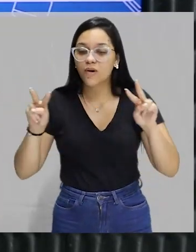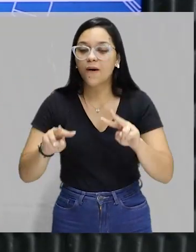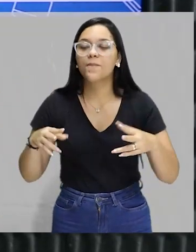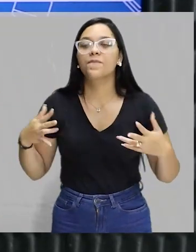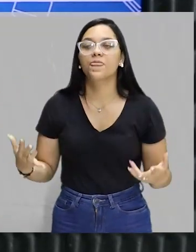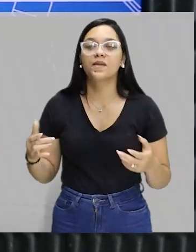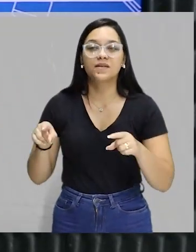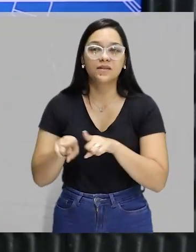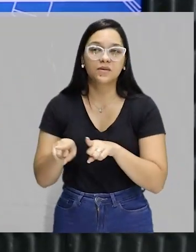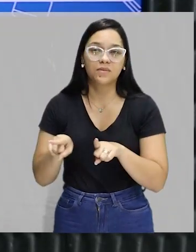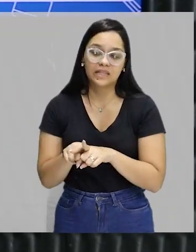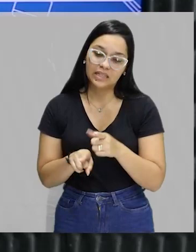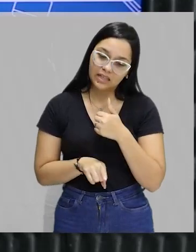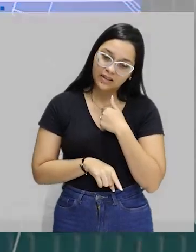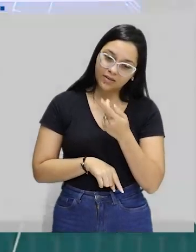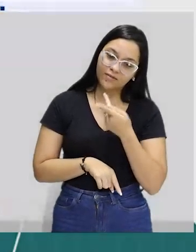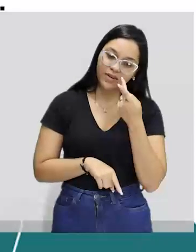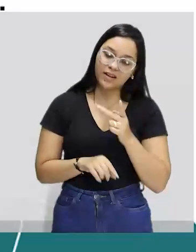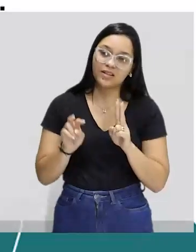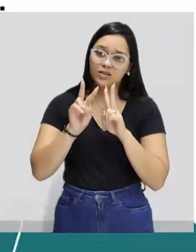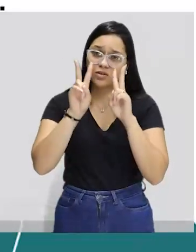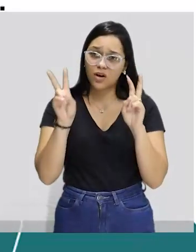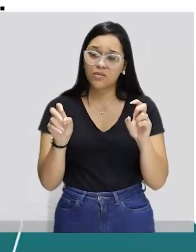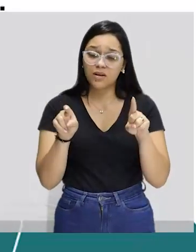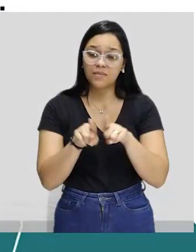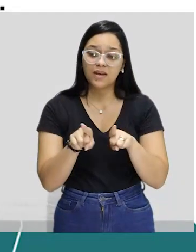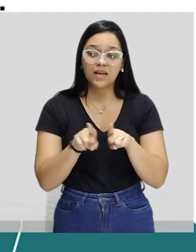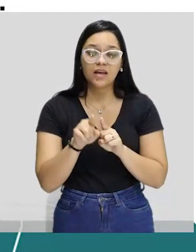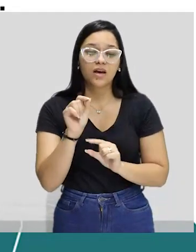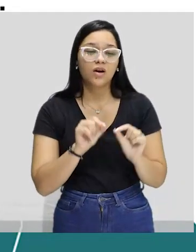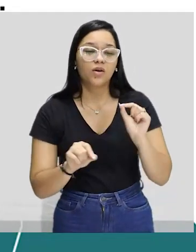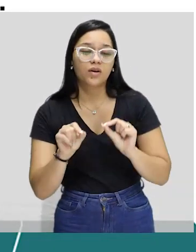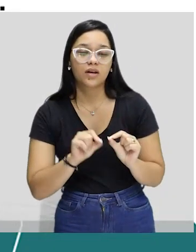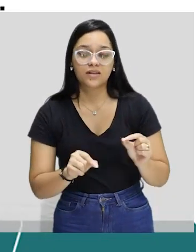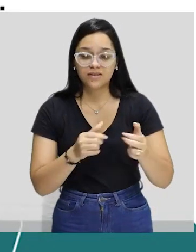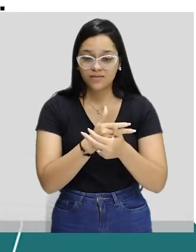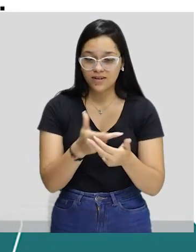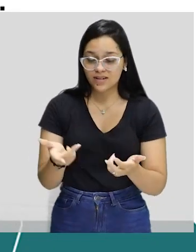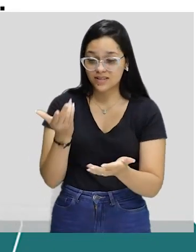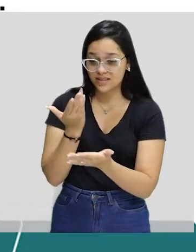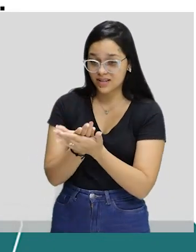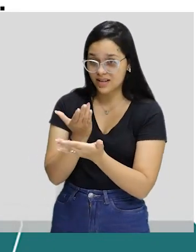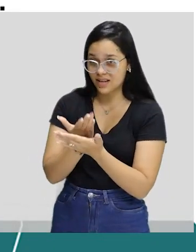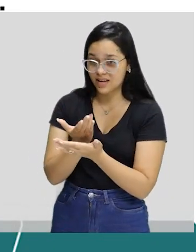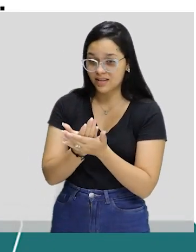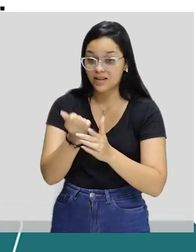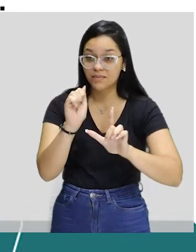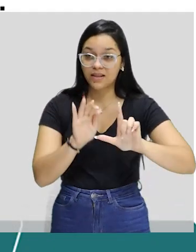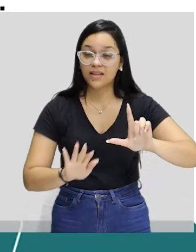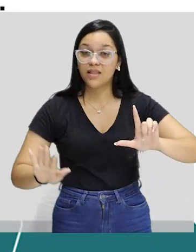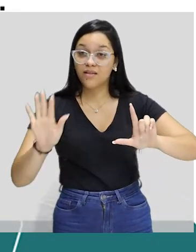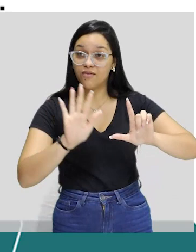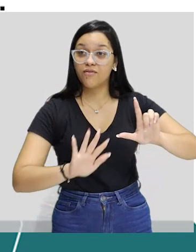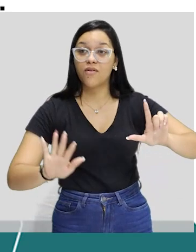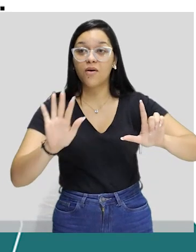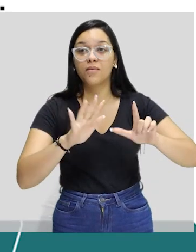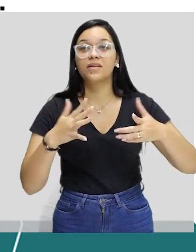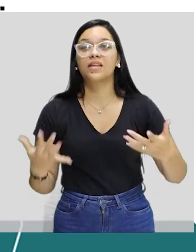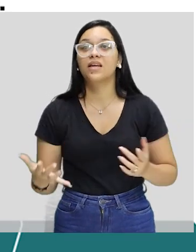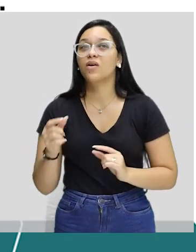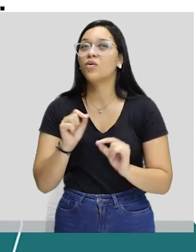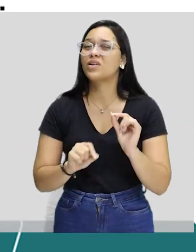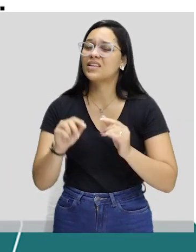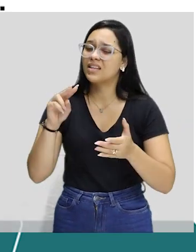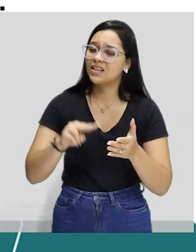verdade, quando eu coloquei esse tópico, é uma finalização de uma série de aulas que estão na plataforma Gonçalves Dias, pautados